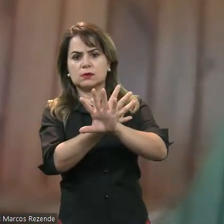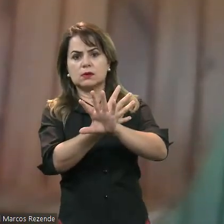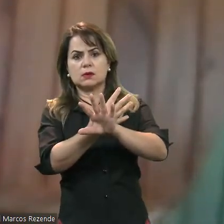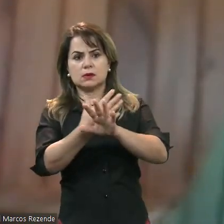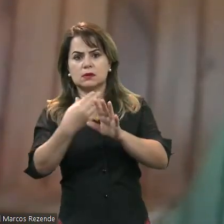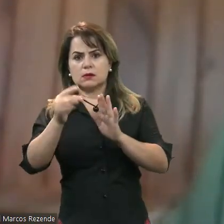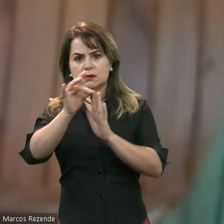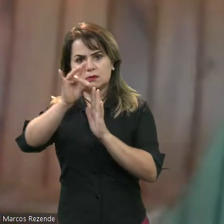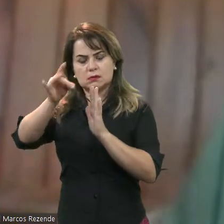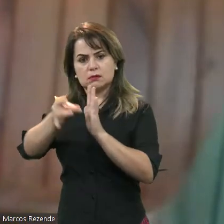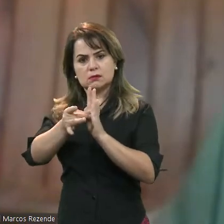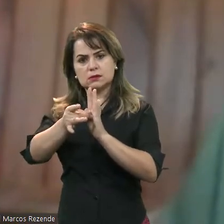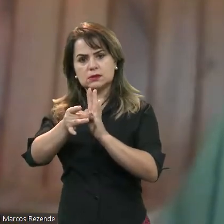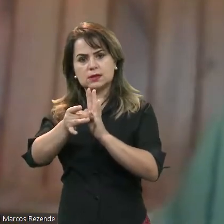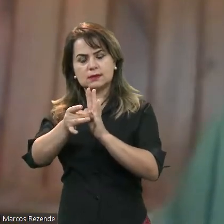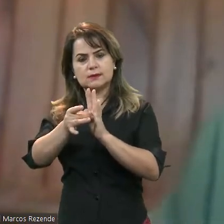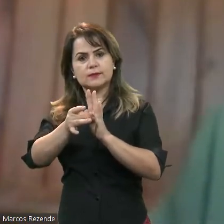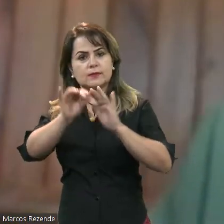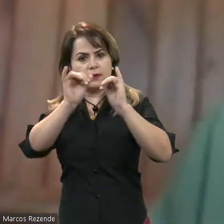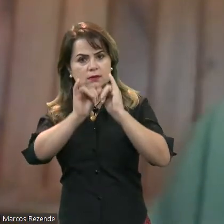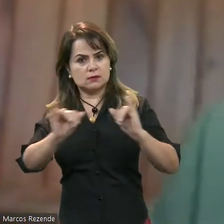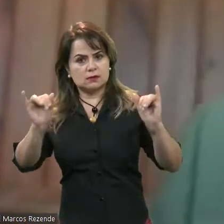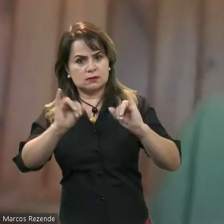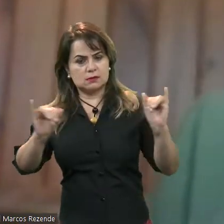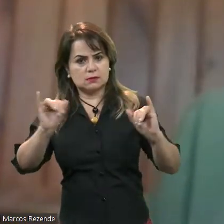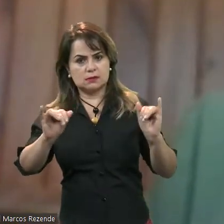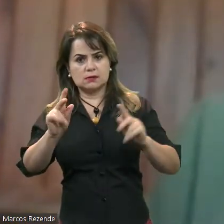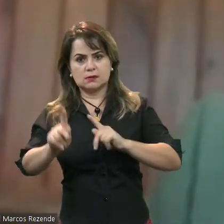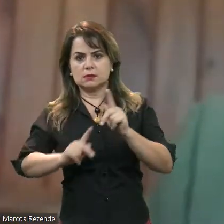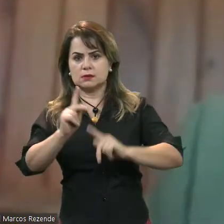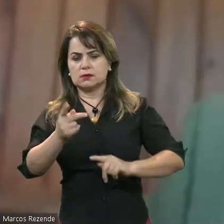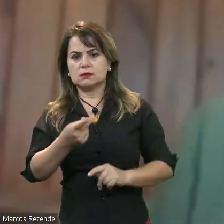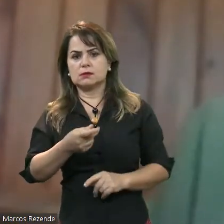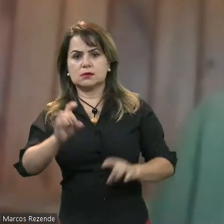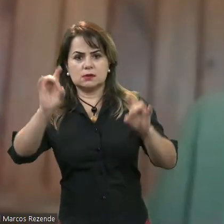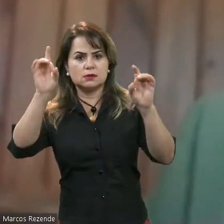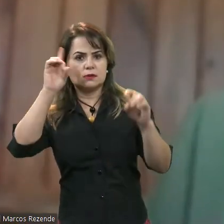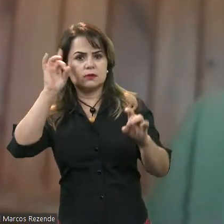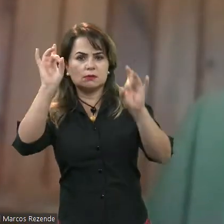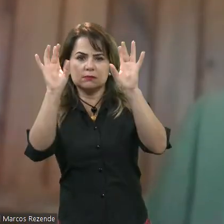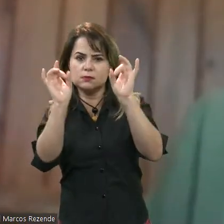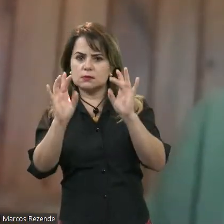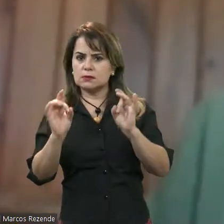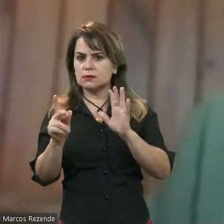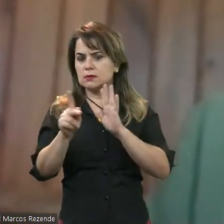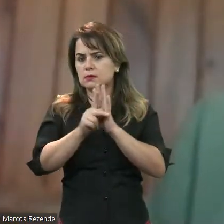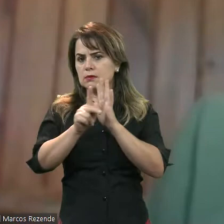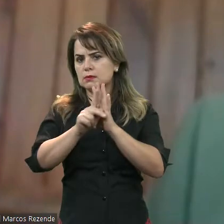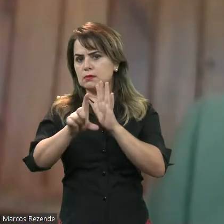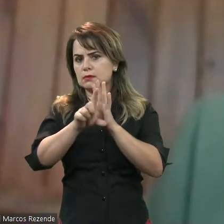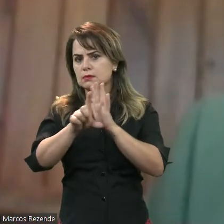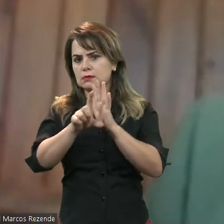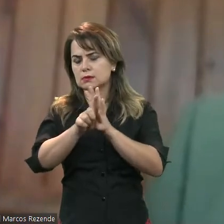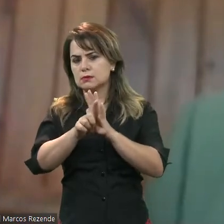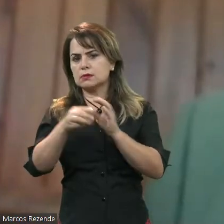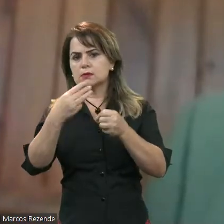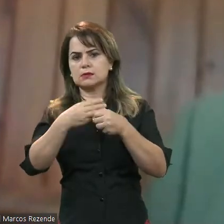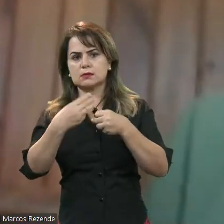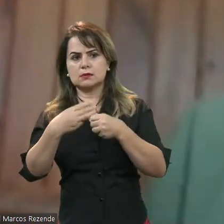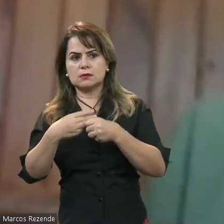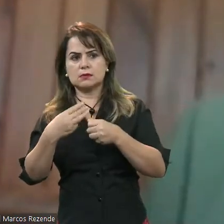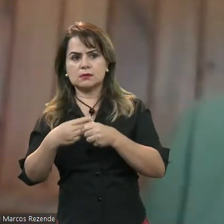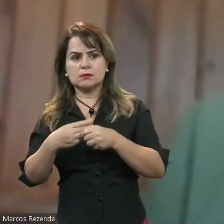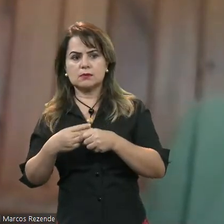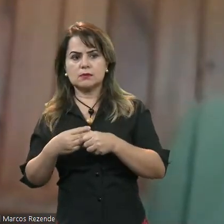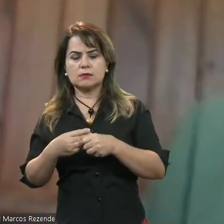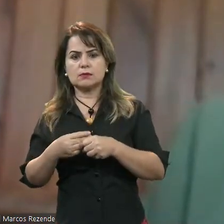termos regimentais, anunciamos aos presentes as datas comemorativas instituídas por lei municipal